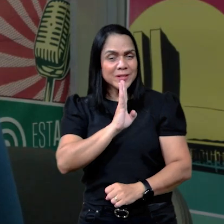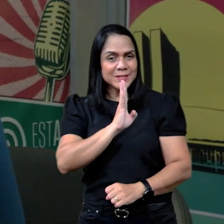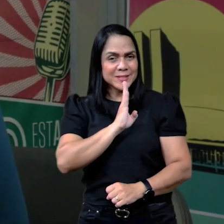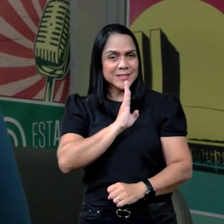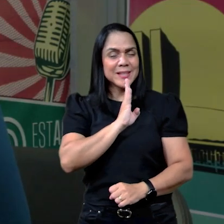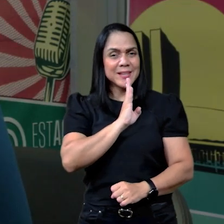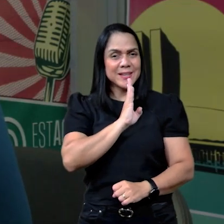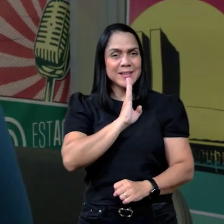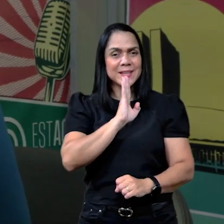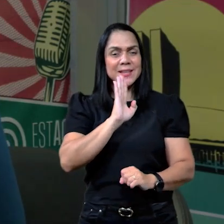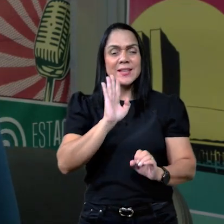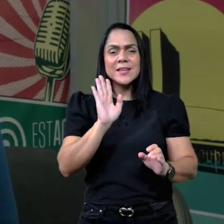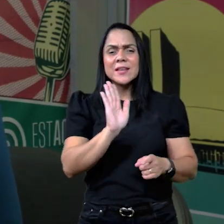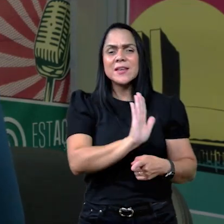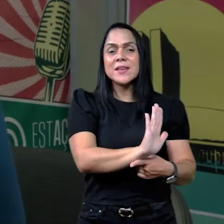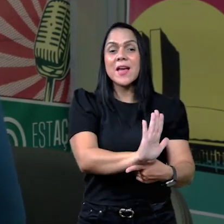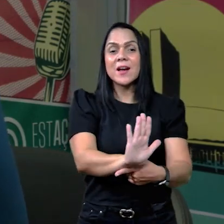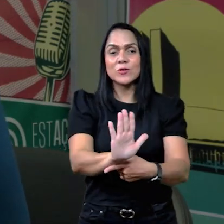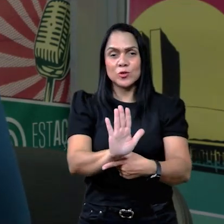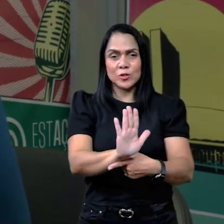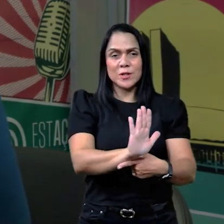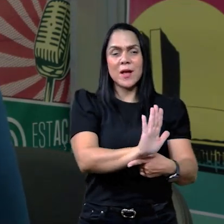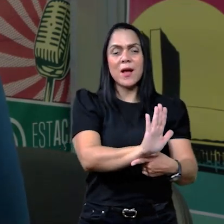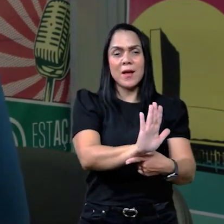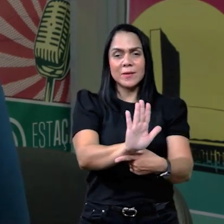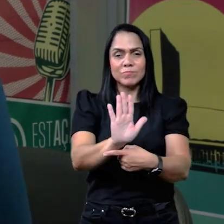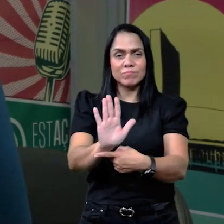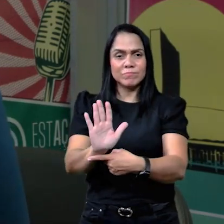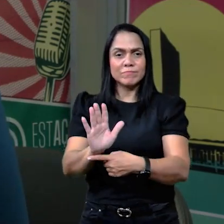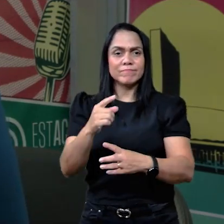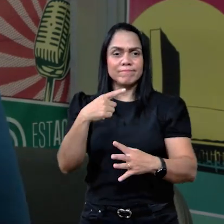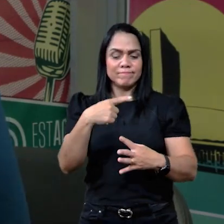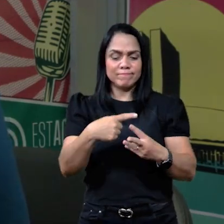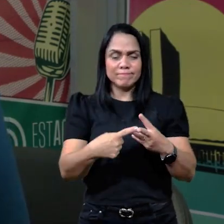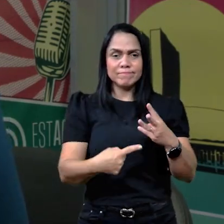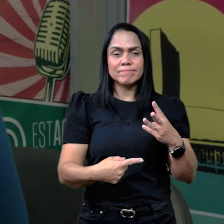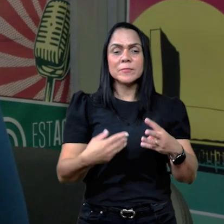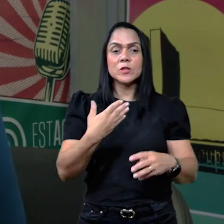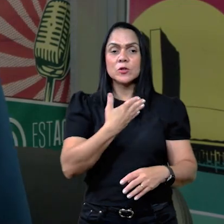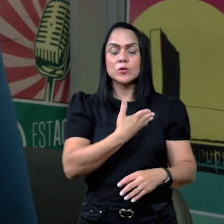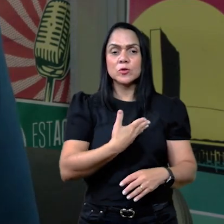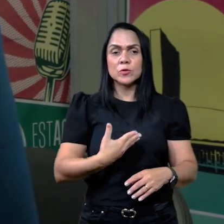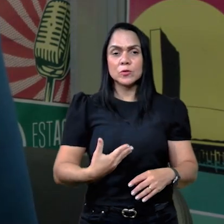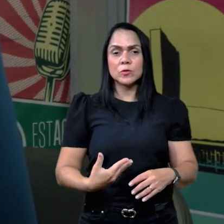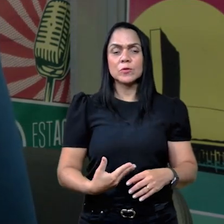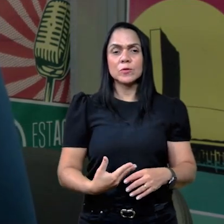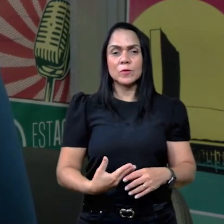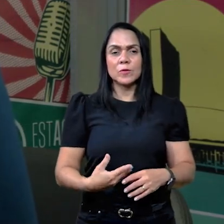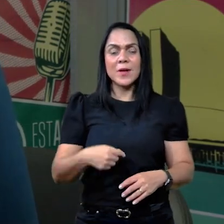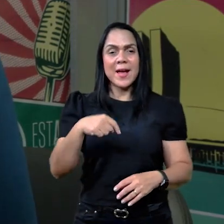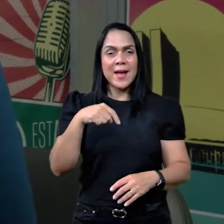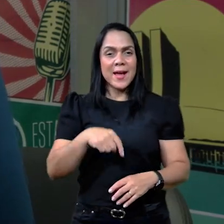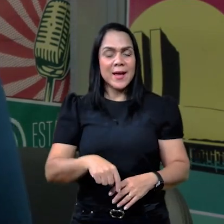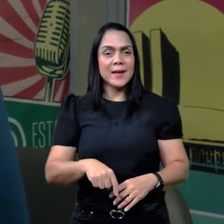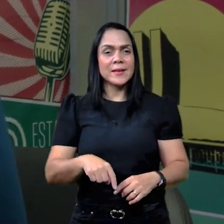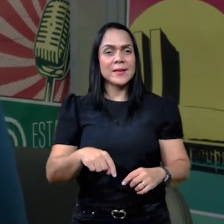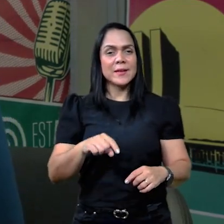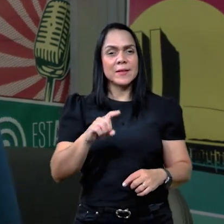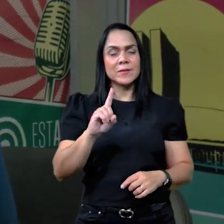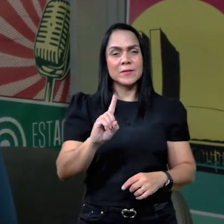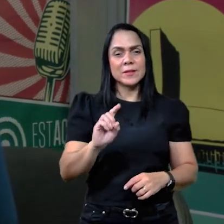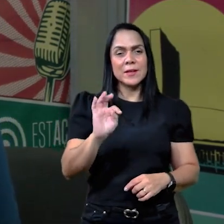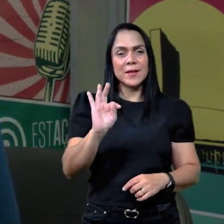conhecê-la e efetivá-la, né, nas 3 esferas de governo. Aqui no governo federal, a gente tem um plano de